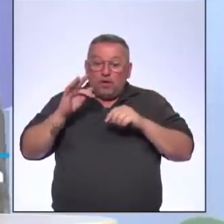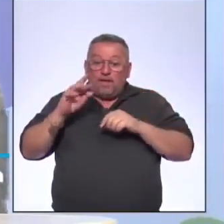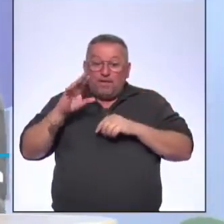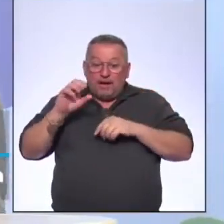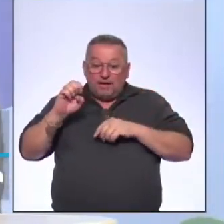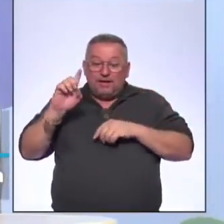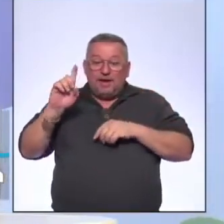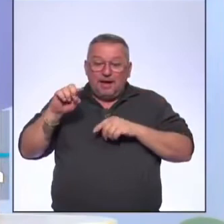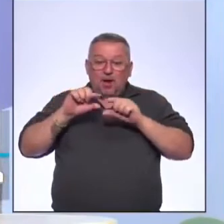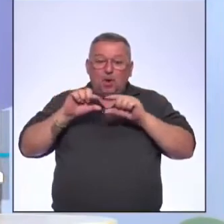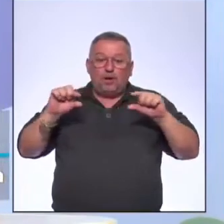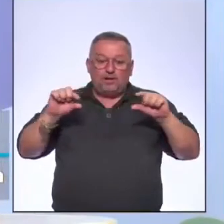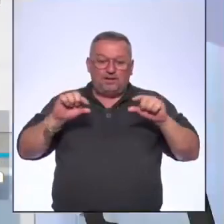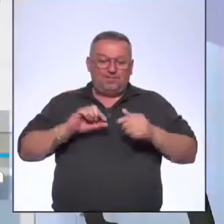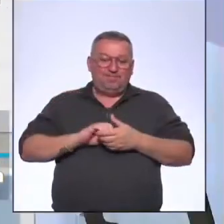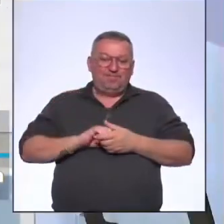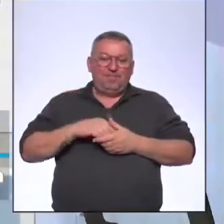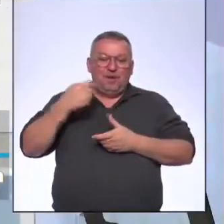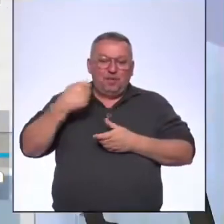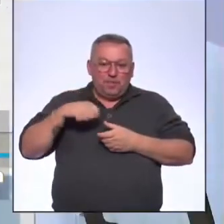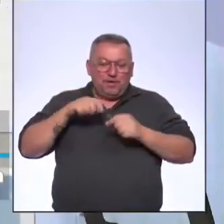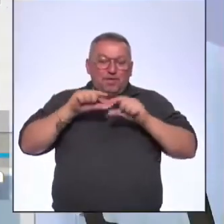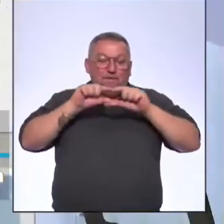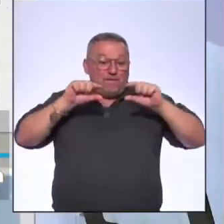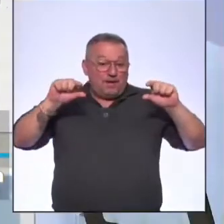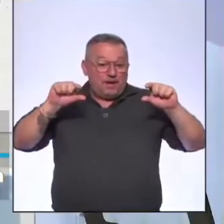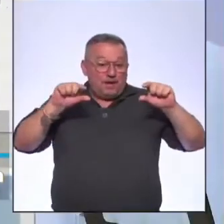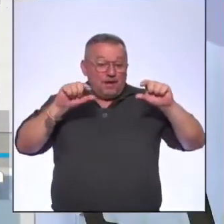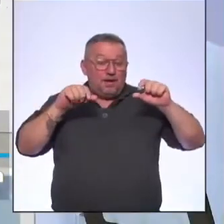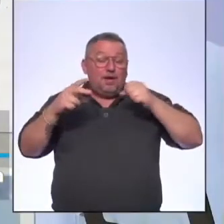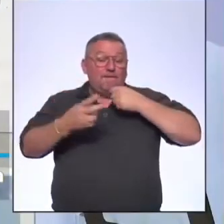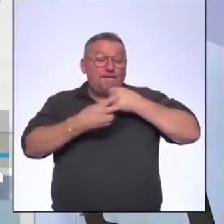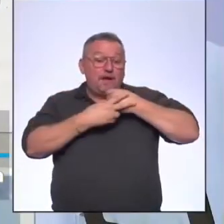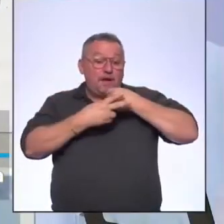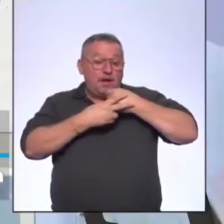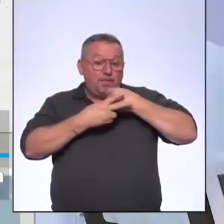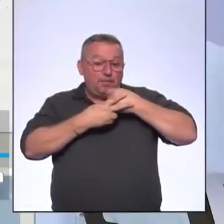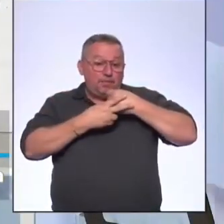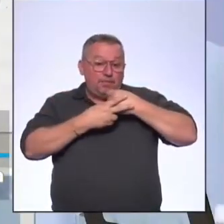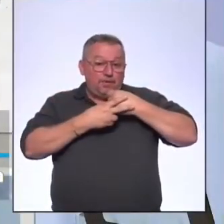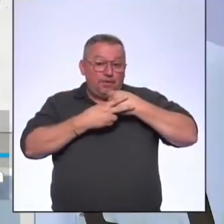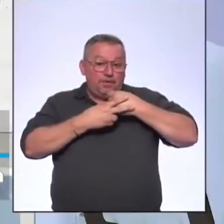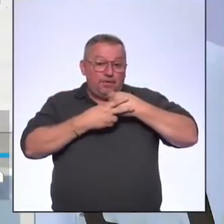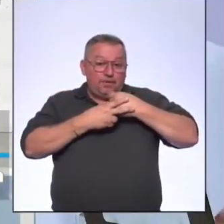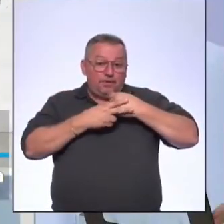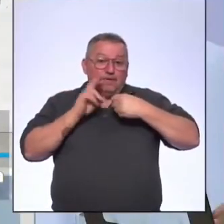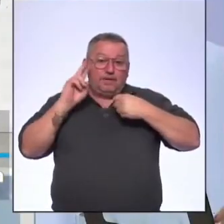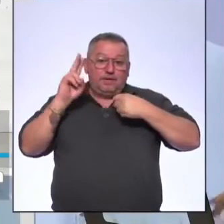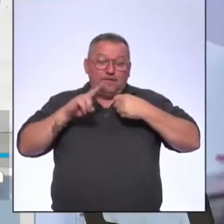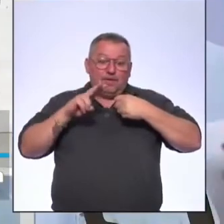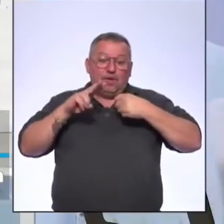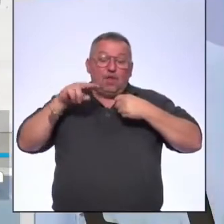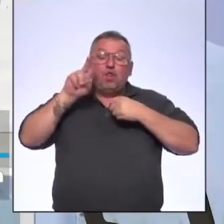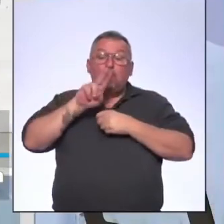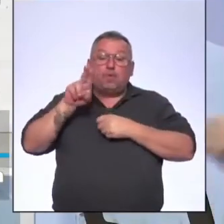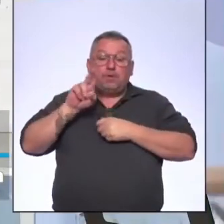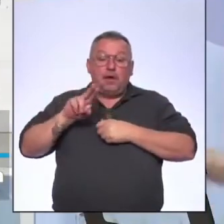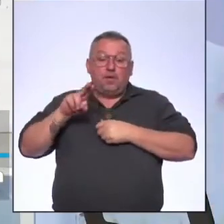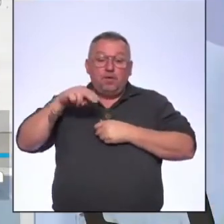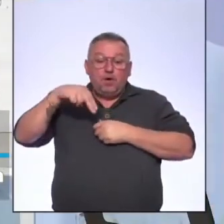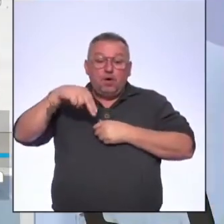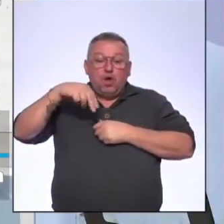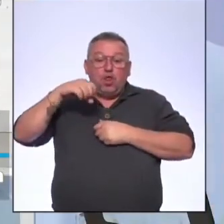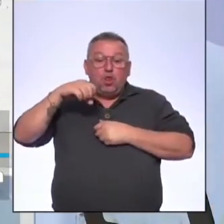oração. Exatamente. Eu preciso, para ser oração, eu preciso ter verbo. Por isso que eu falei, aqui eu tenho frase, mas frases nominais. Aqui eu